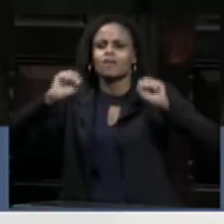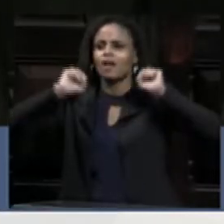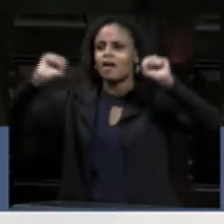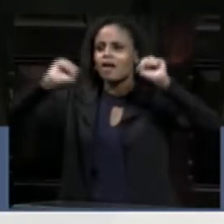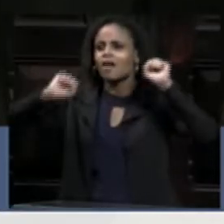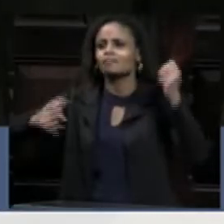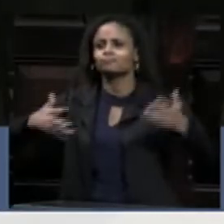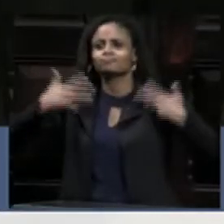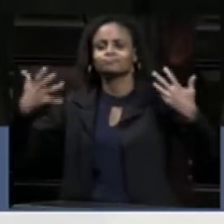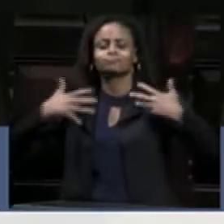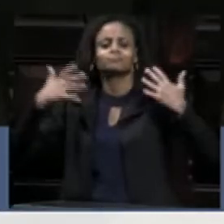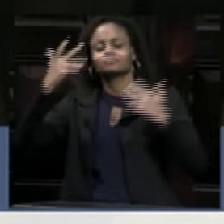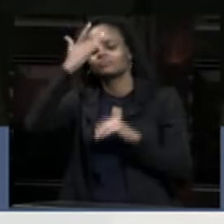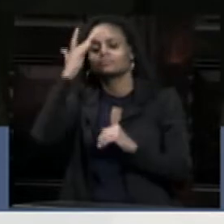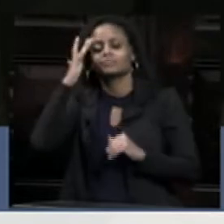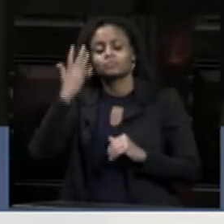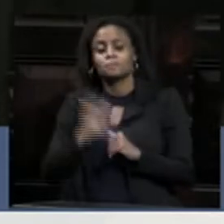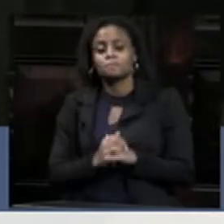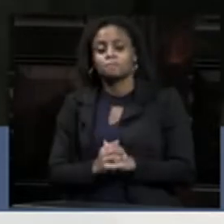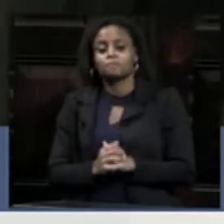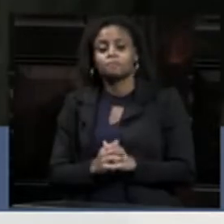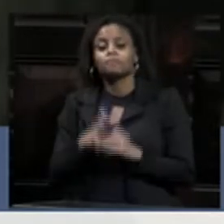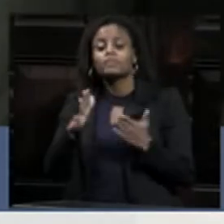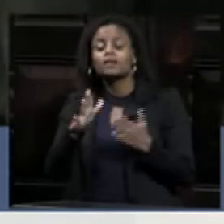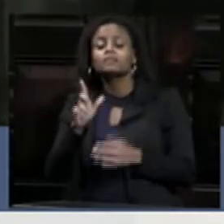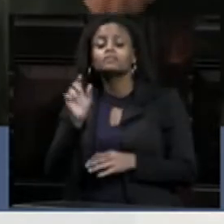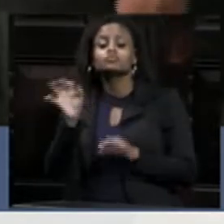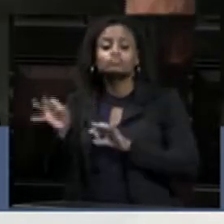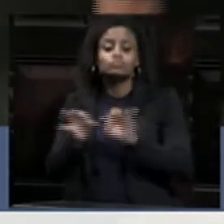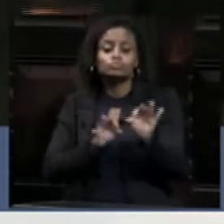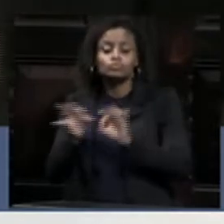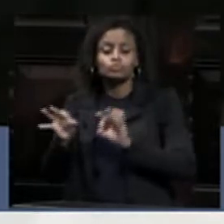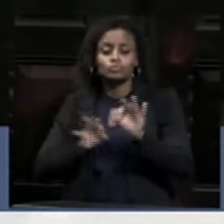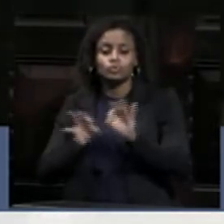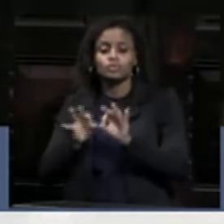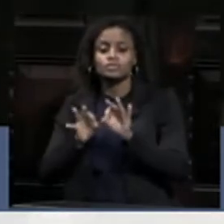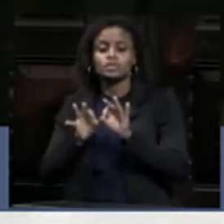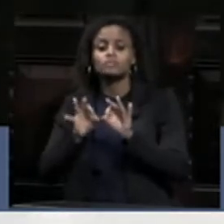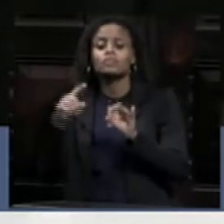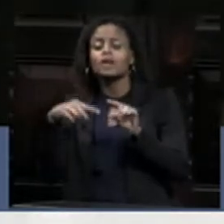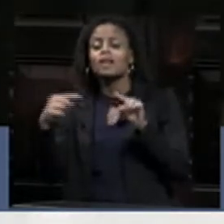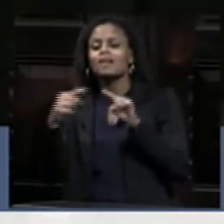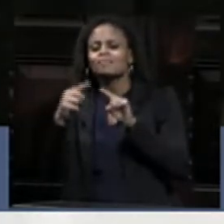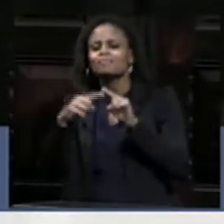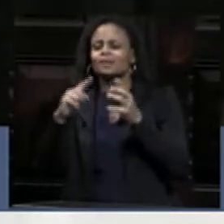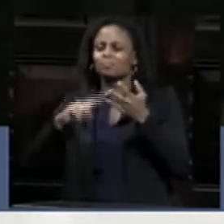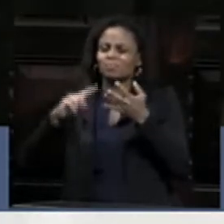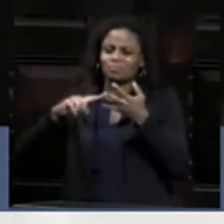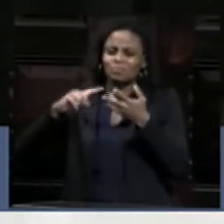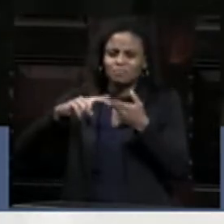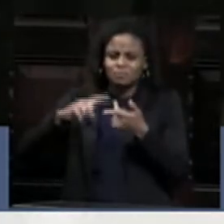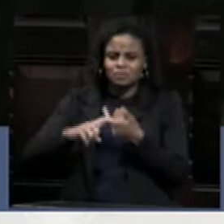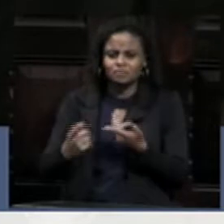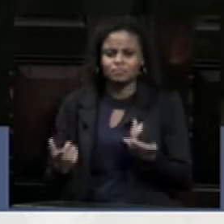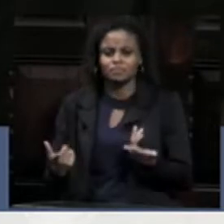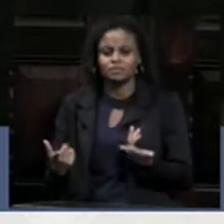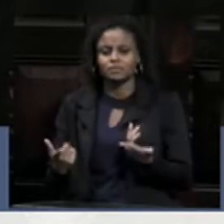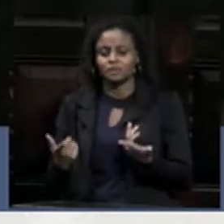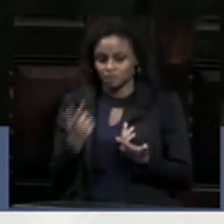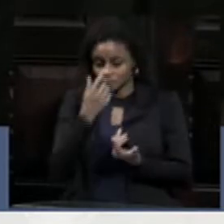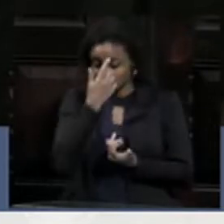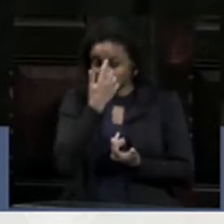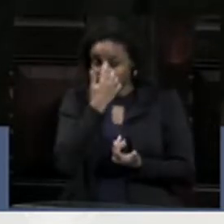aqui. Agora, projeto que envolve uma série de pontos. Merecia, deputada